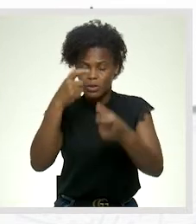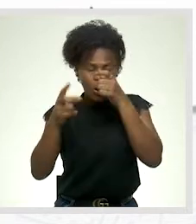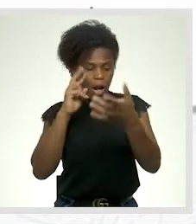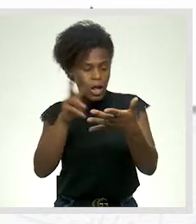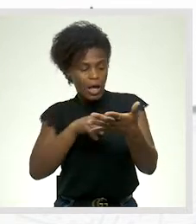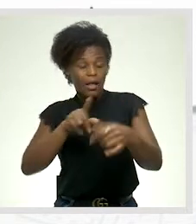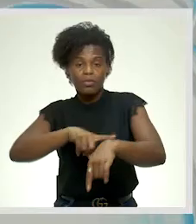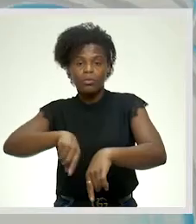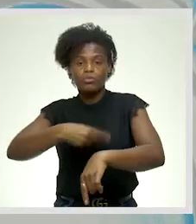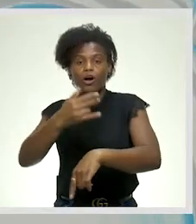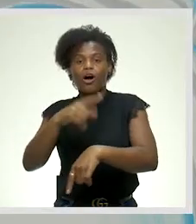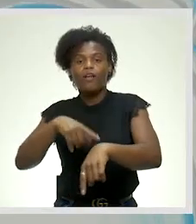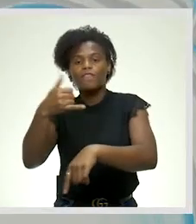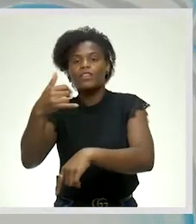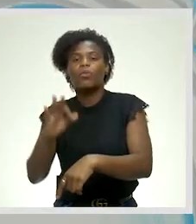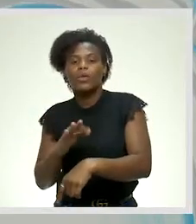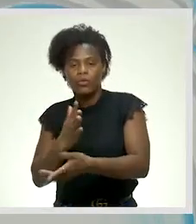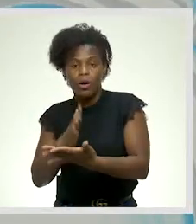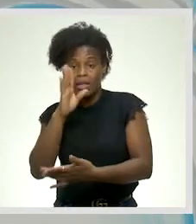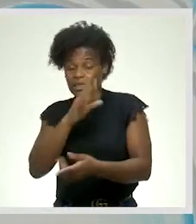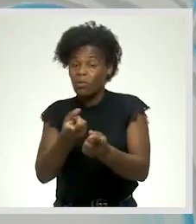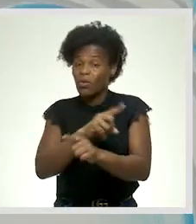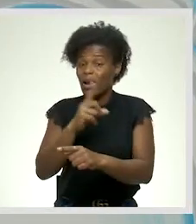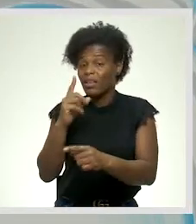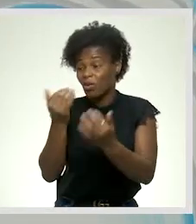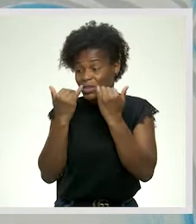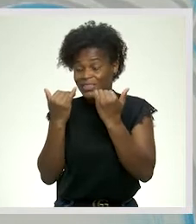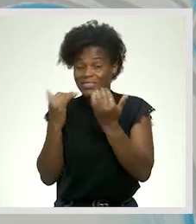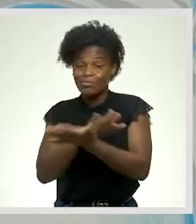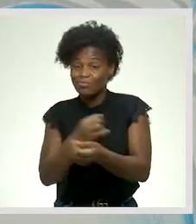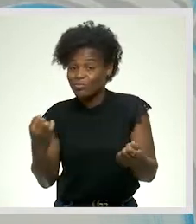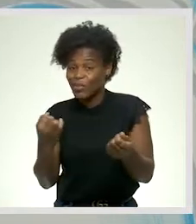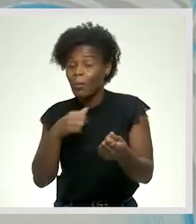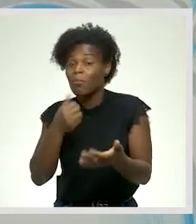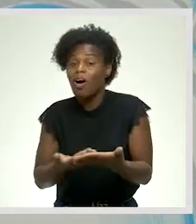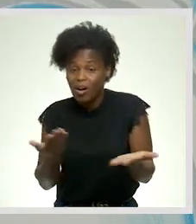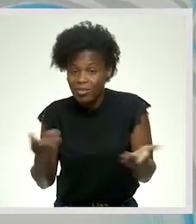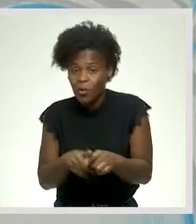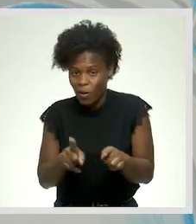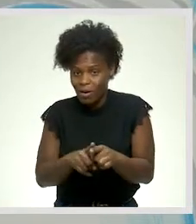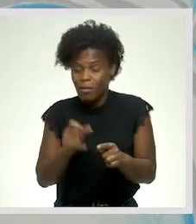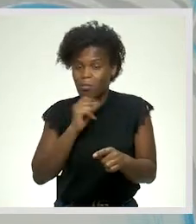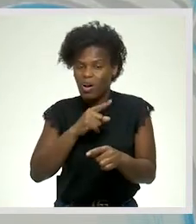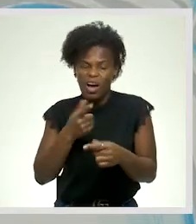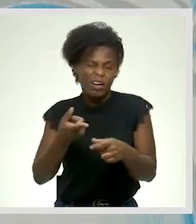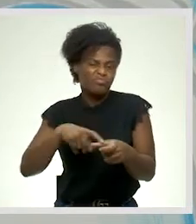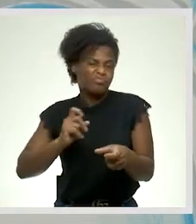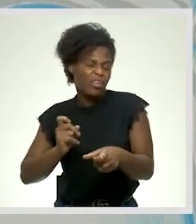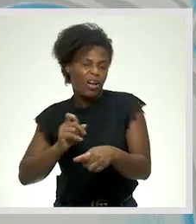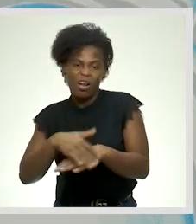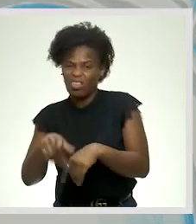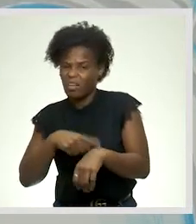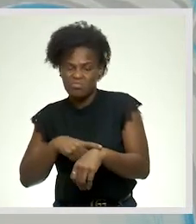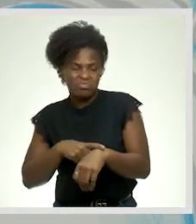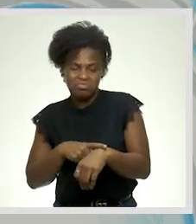24 horas. Caso contrário, ela morre, ou seja, passa a ser extemporânea e